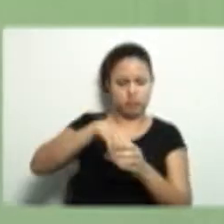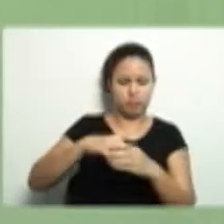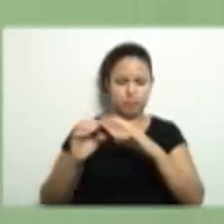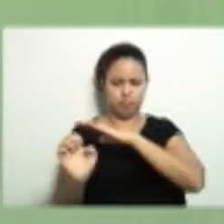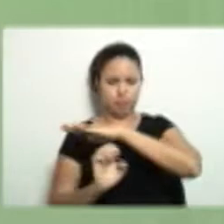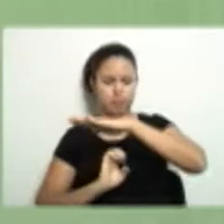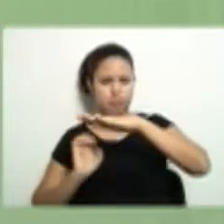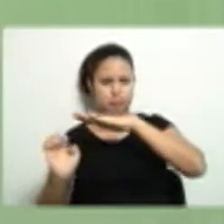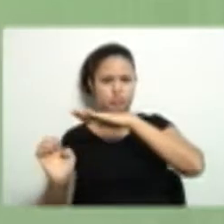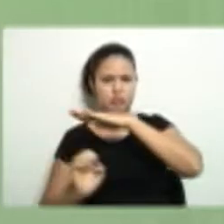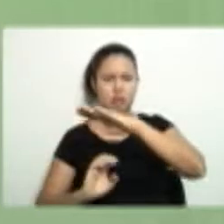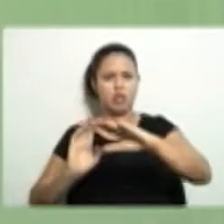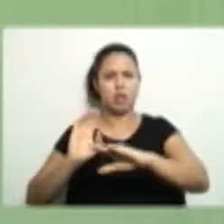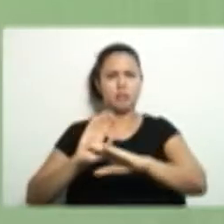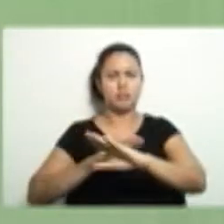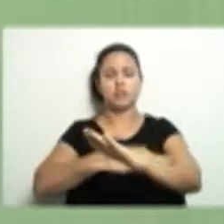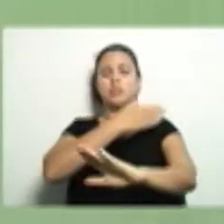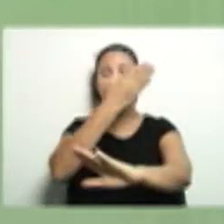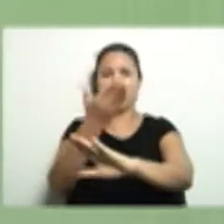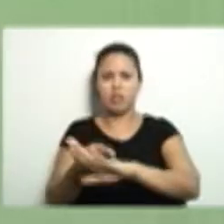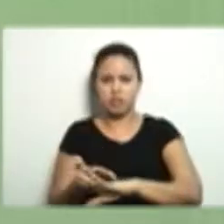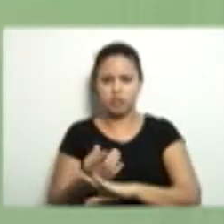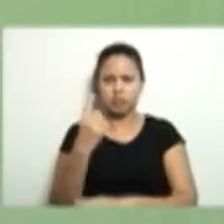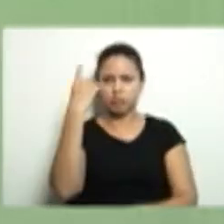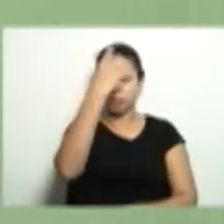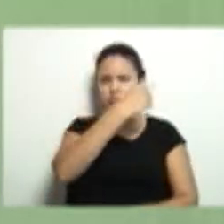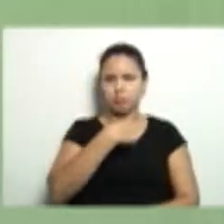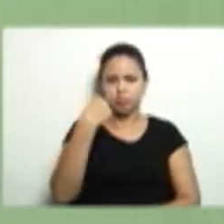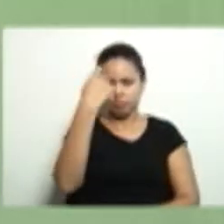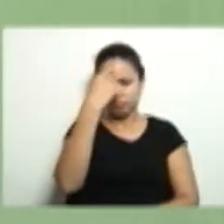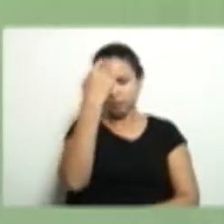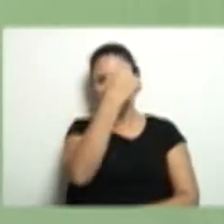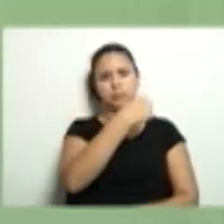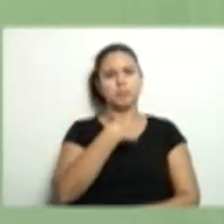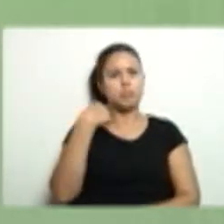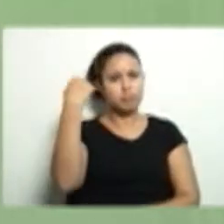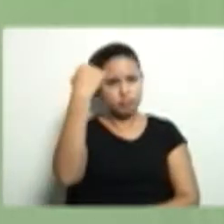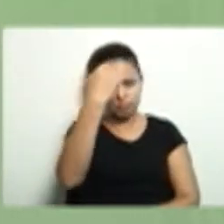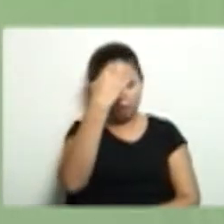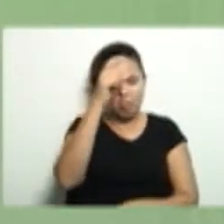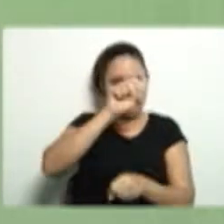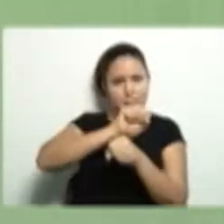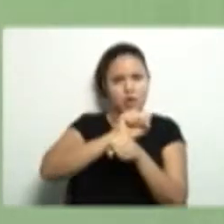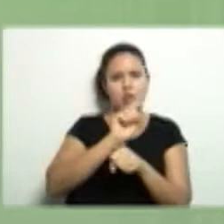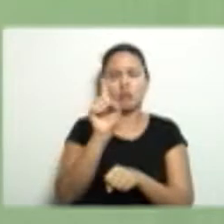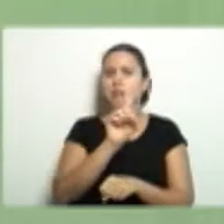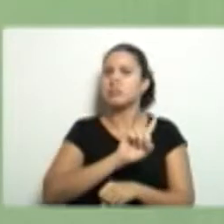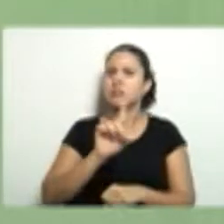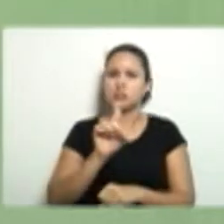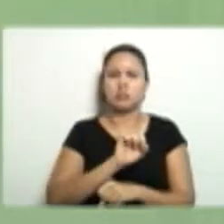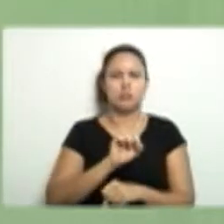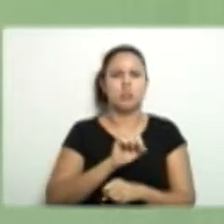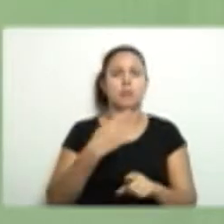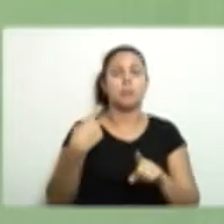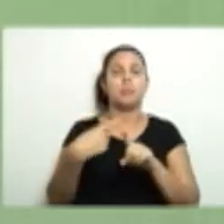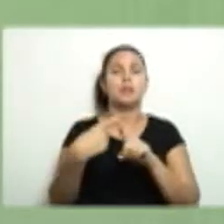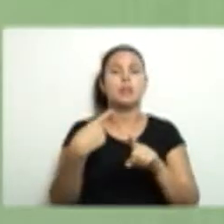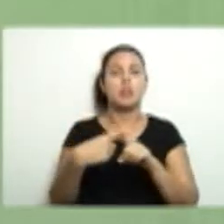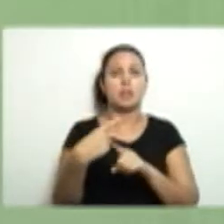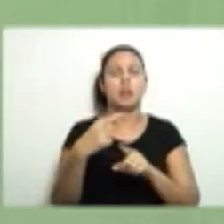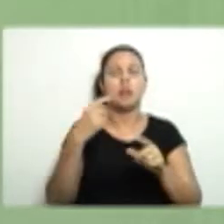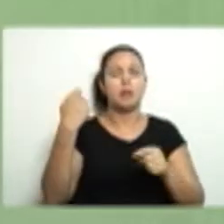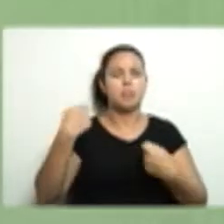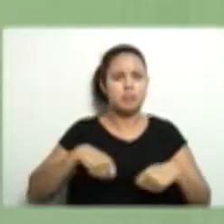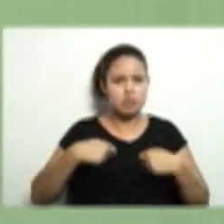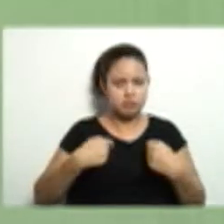ocorrer até 24 horas por dia, para maximizar a utilização e evitar interrupções e a perda de oportunidade